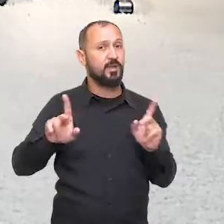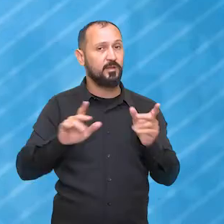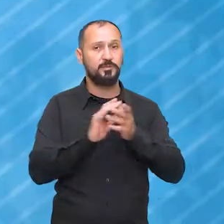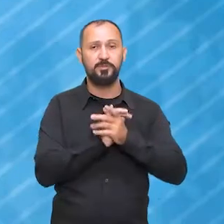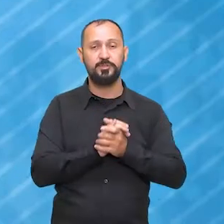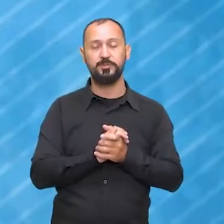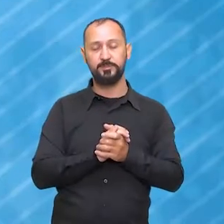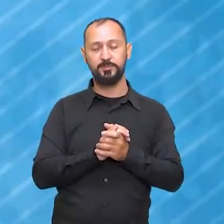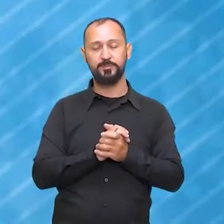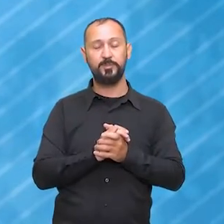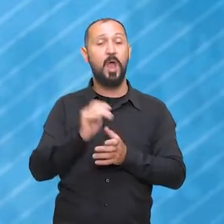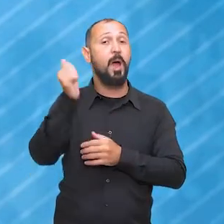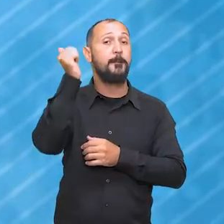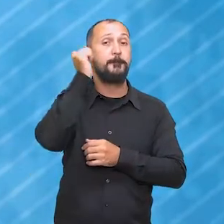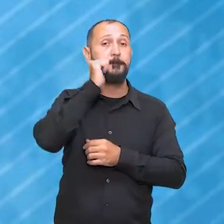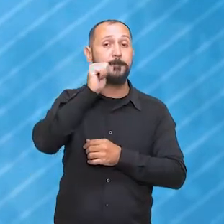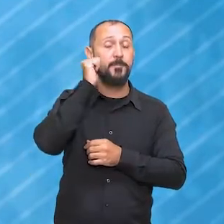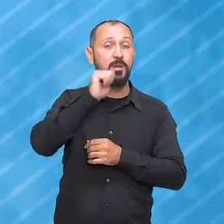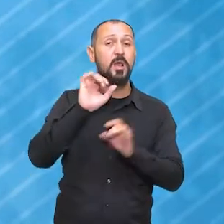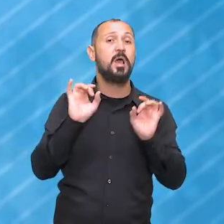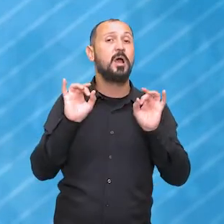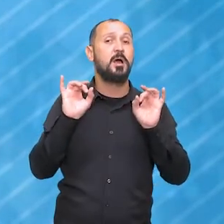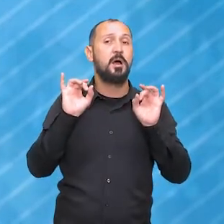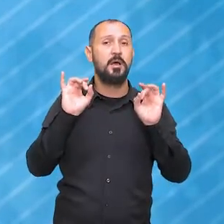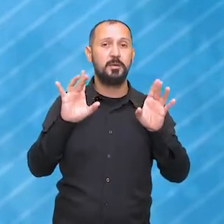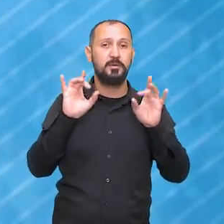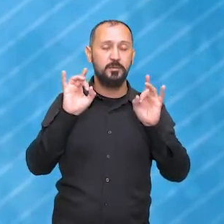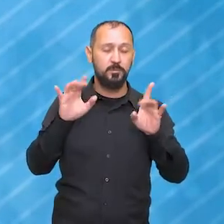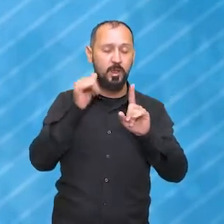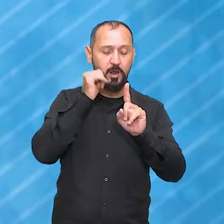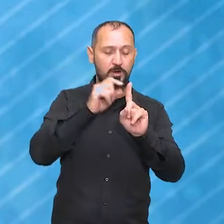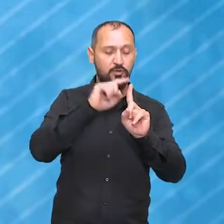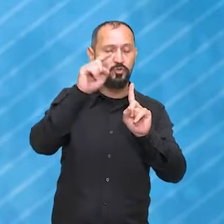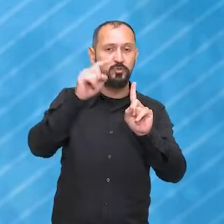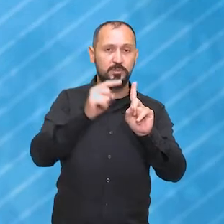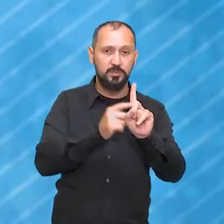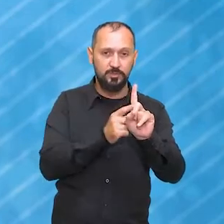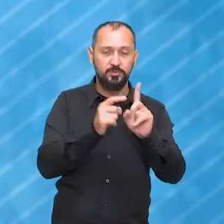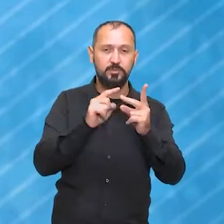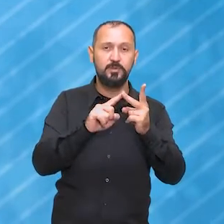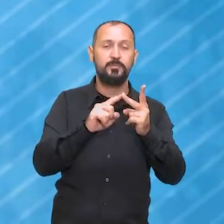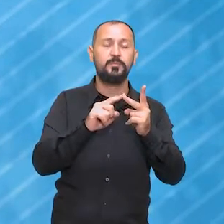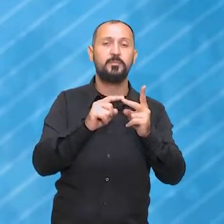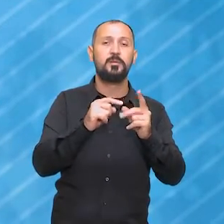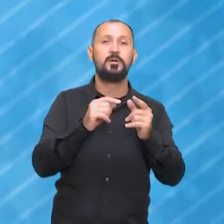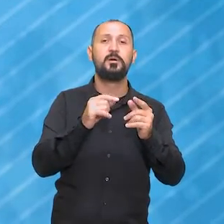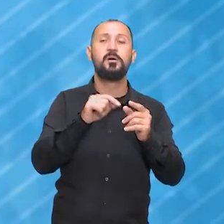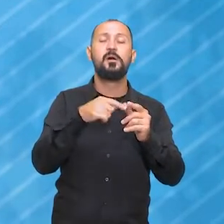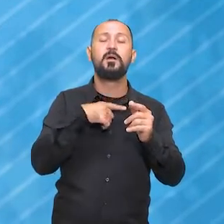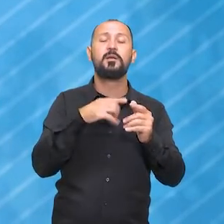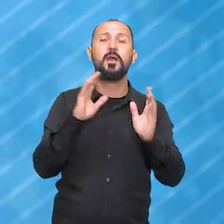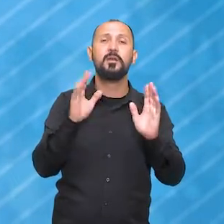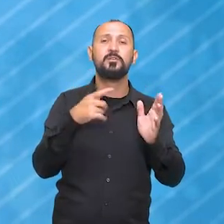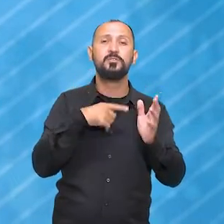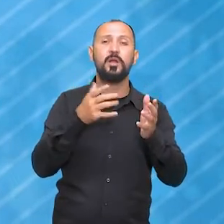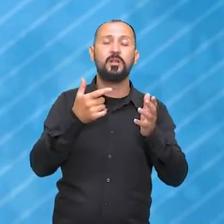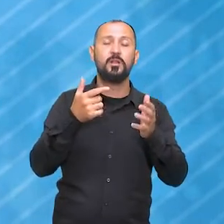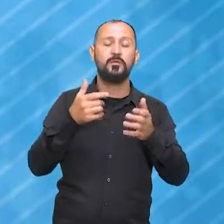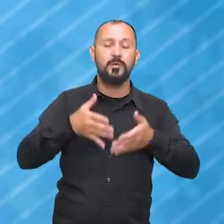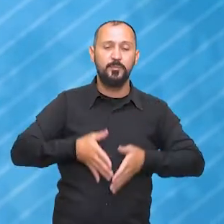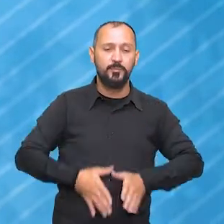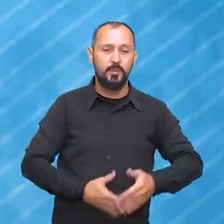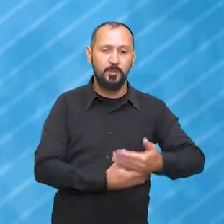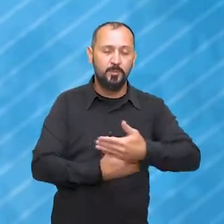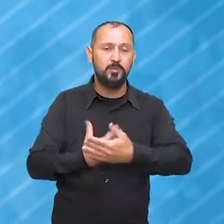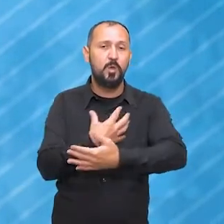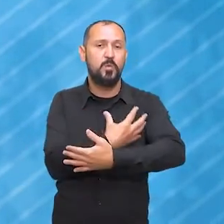diferente. E assim, a mulher, em especial a mulher gestante e a mulher que acabou de ter seu